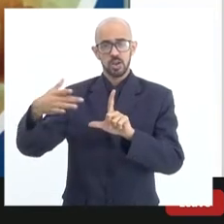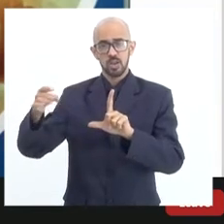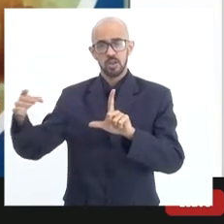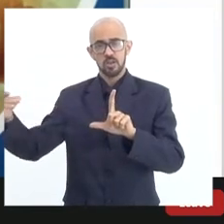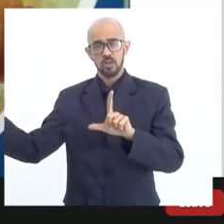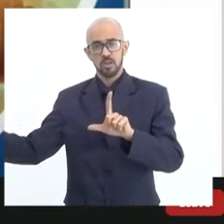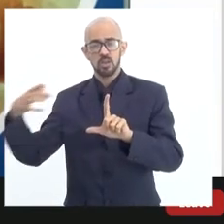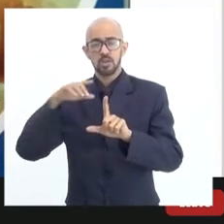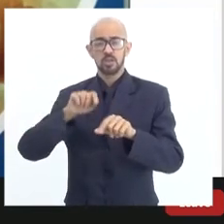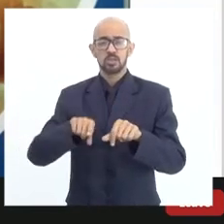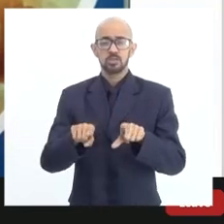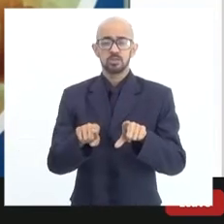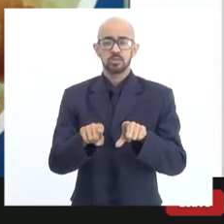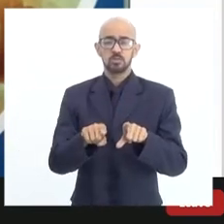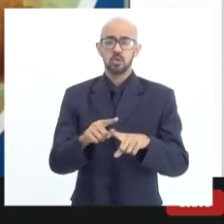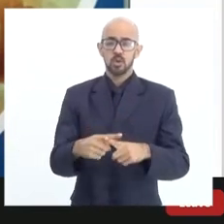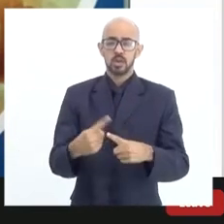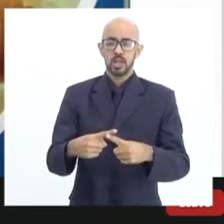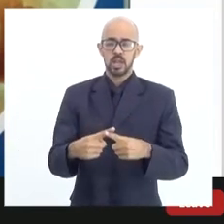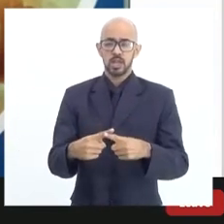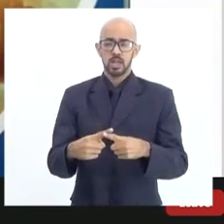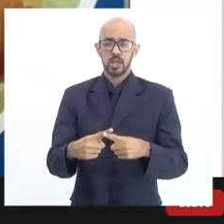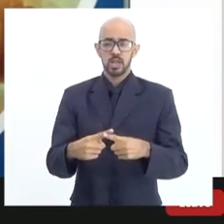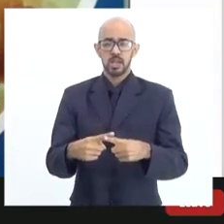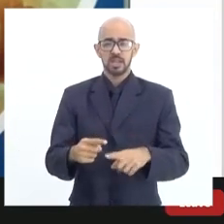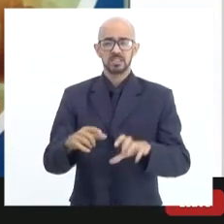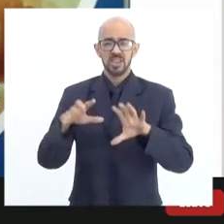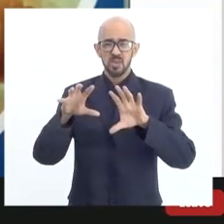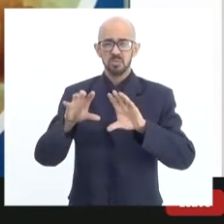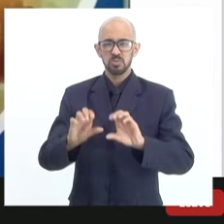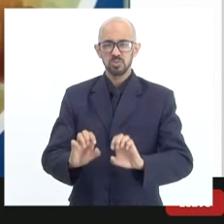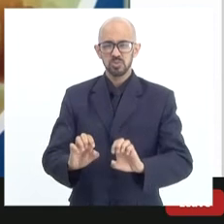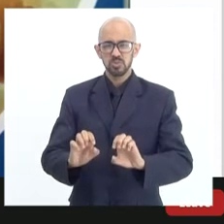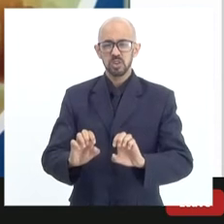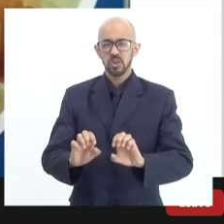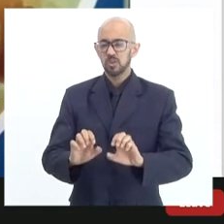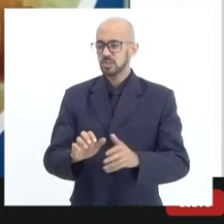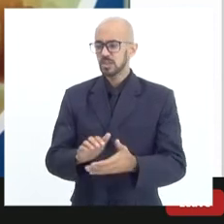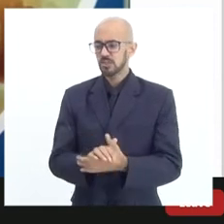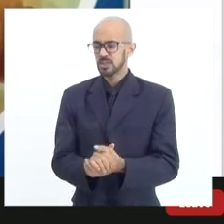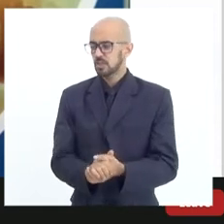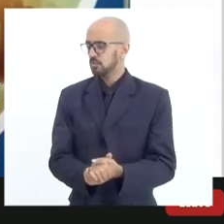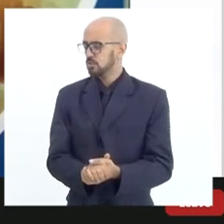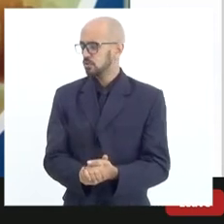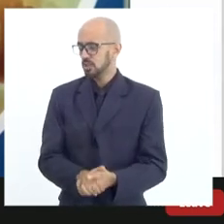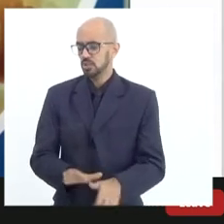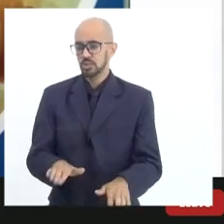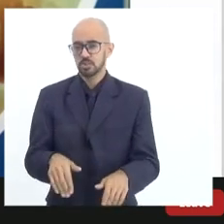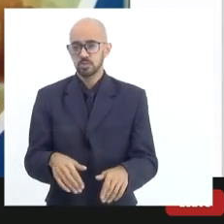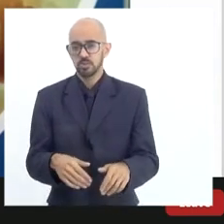anti-LGBTQIA+, fóbica, né? Porque o obscurantismo ele engloba todas